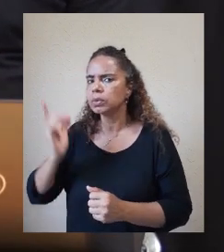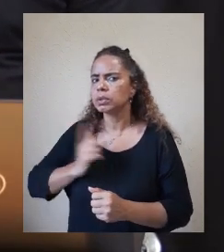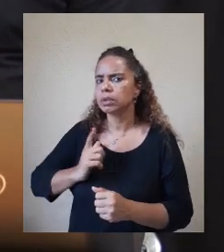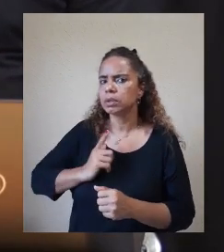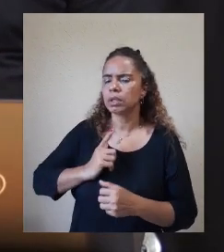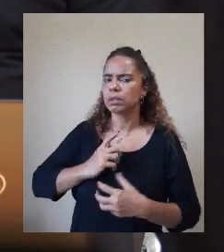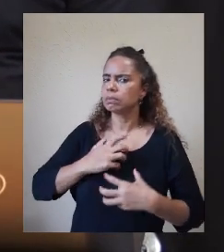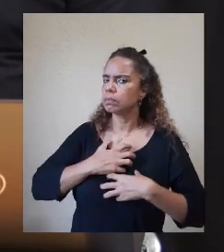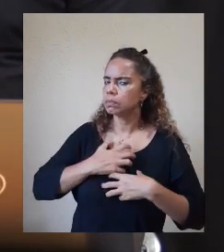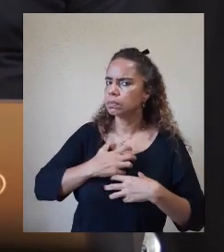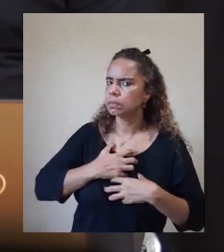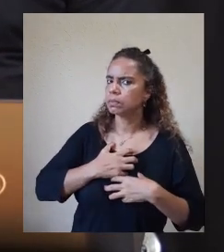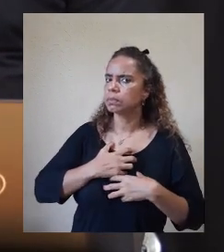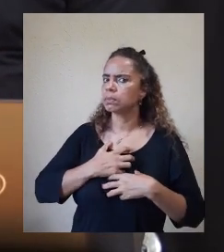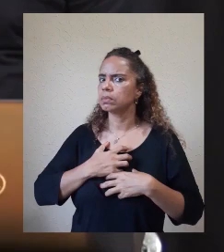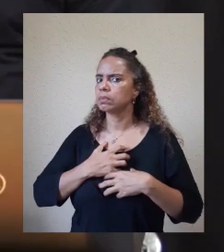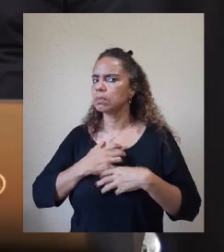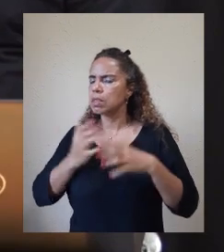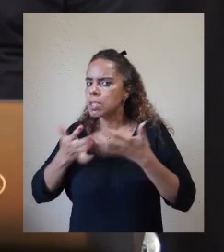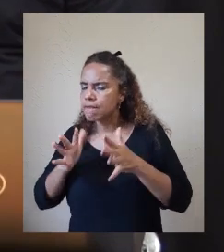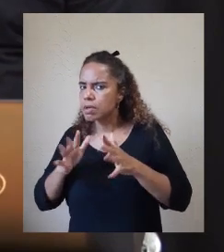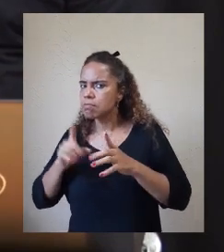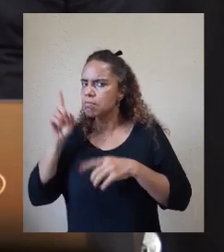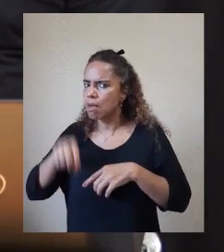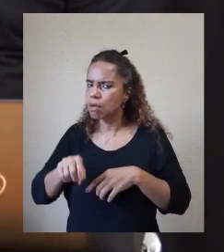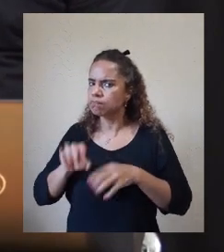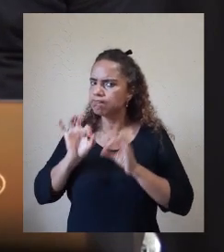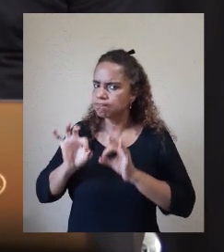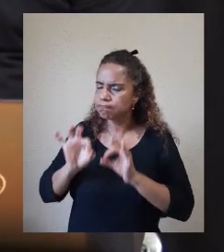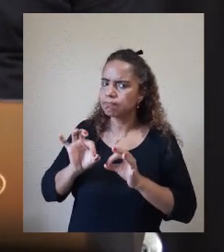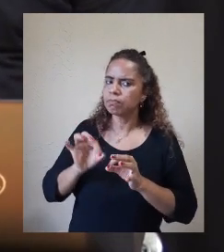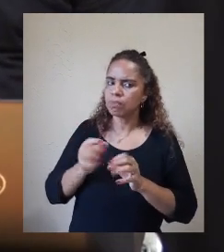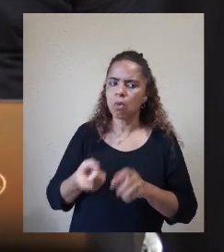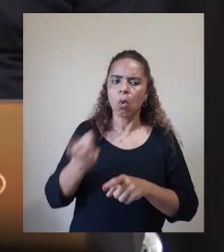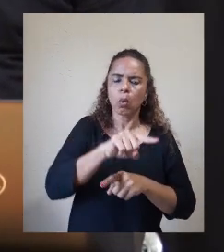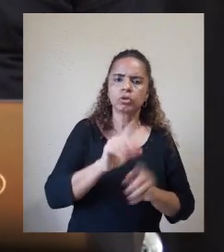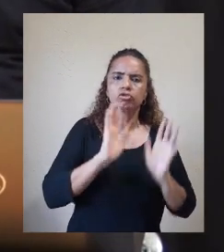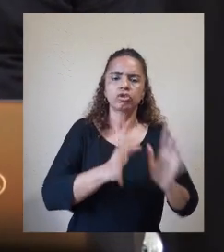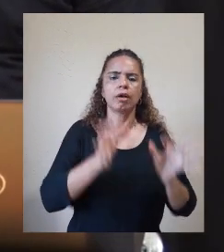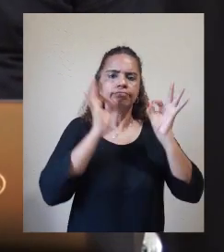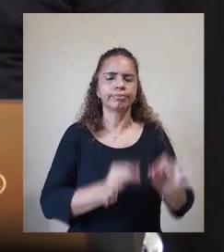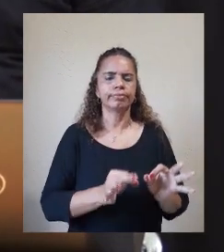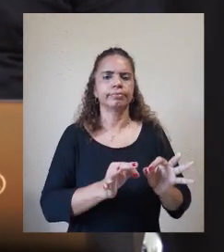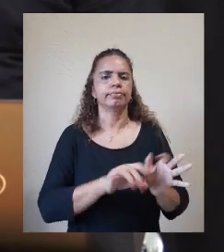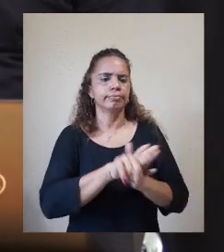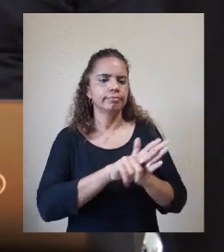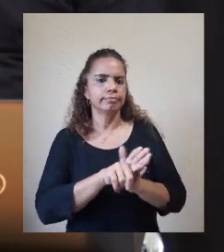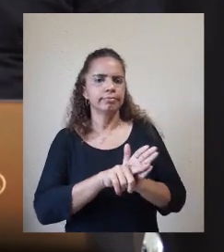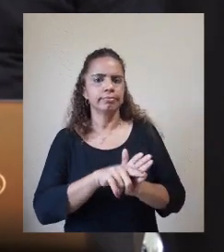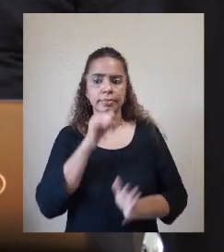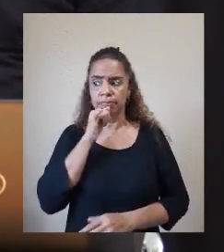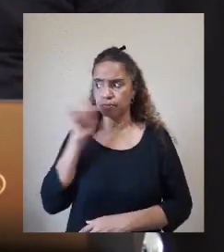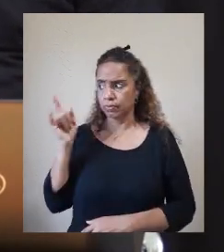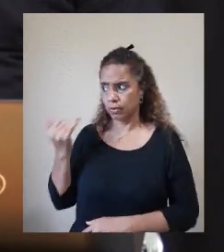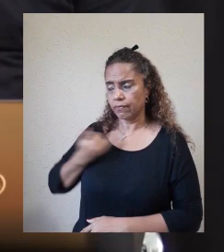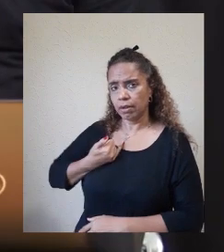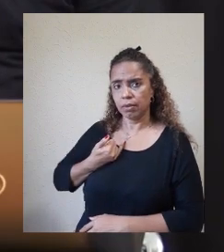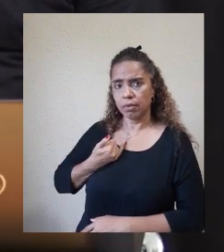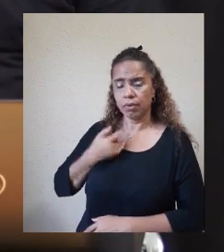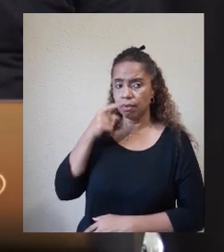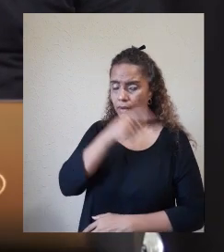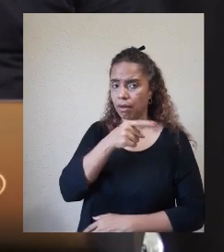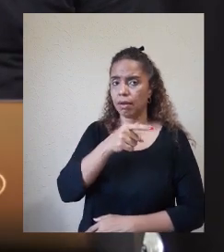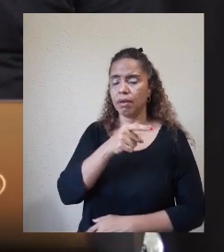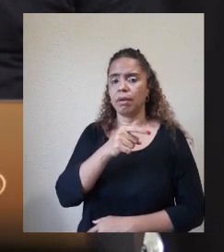confirmados e esses contatos. Né? Você mesmo estava me falando antes da gente iniciar que você foi contactado pela CESA, que existia um